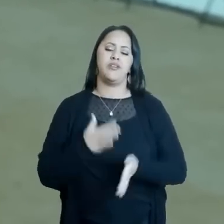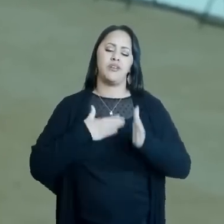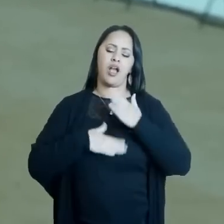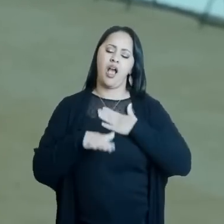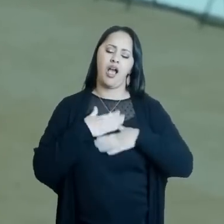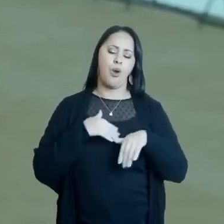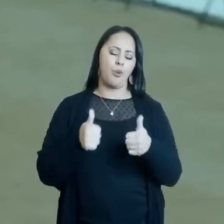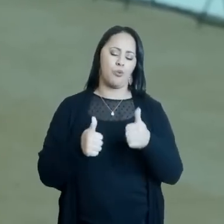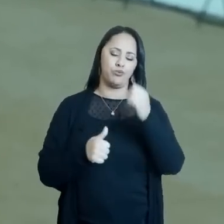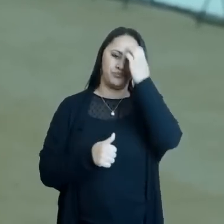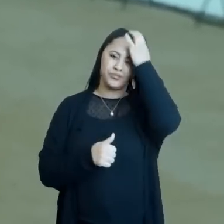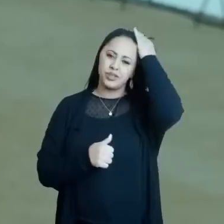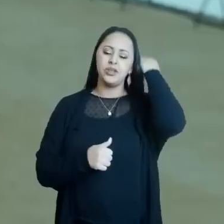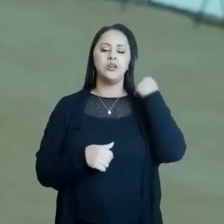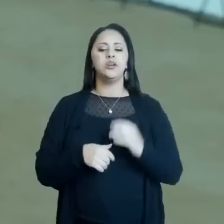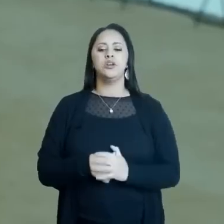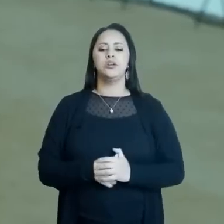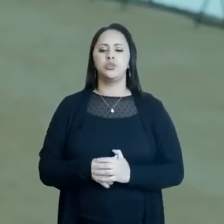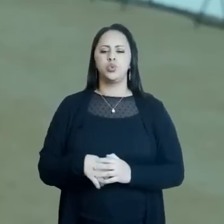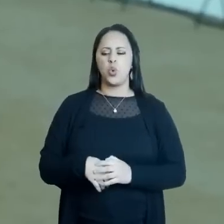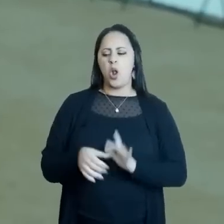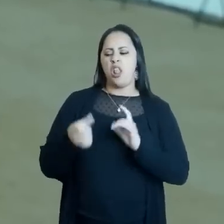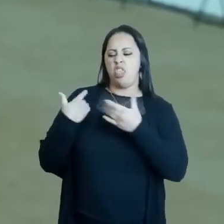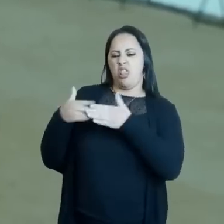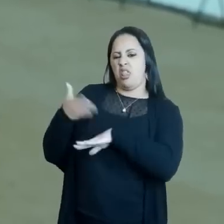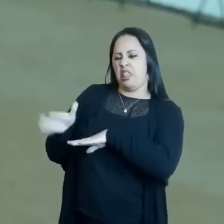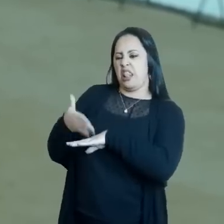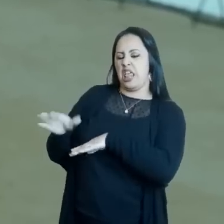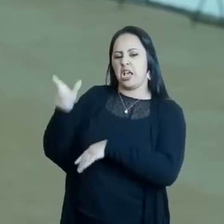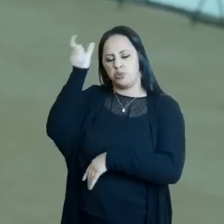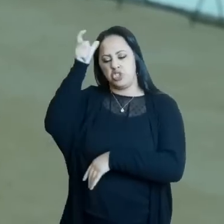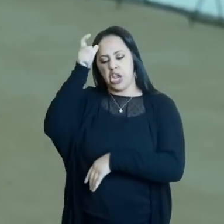Você está salvo. Deixa o diabo ficar jogando coisa na sua cabeça, não.